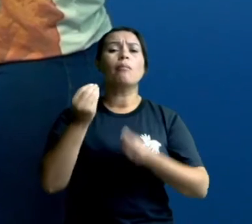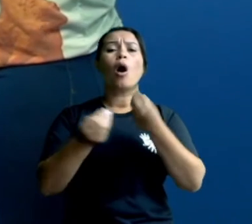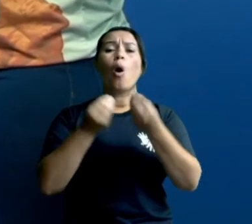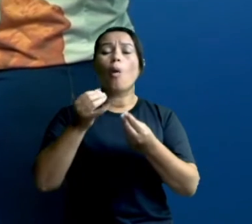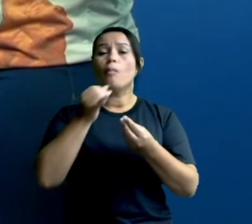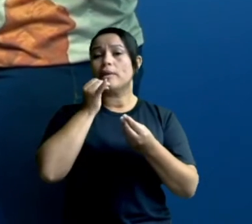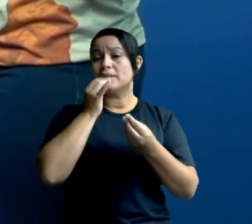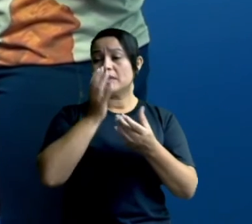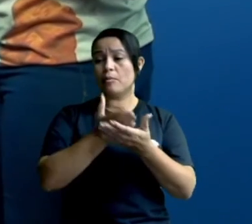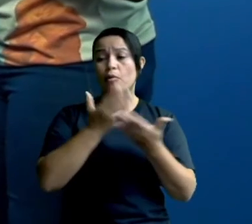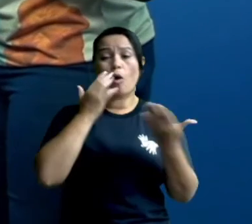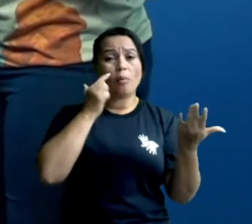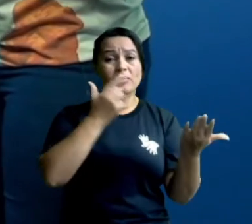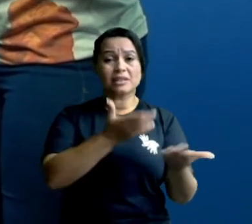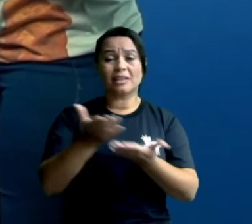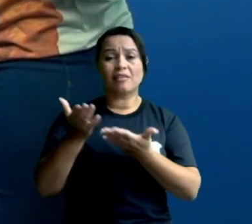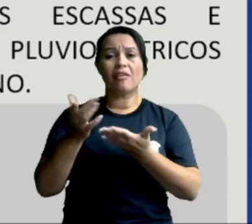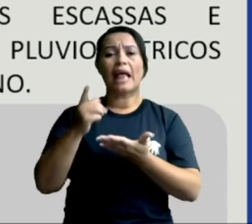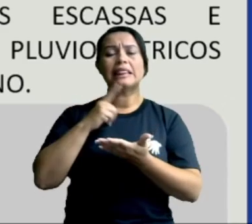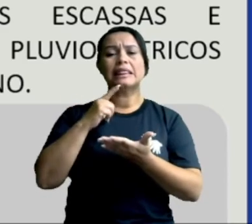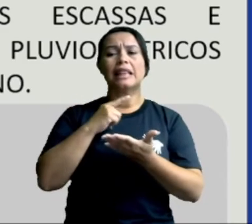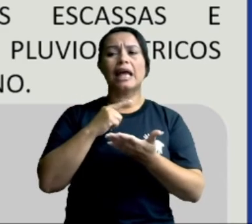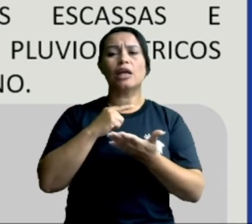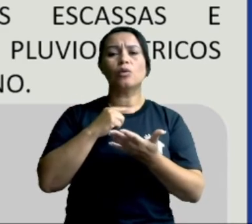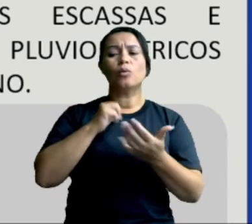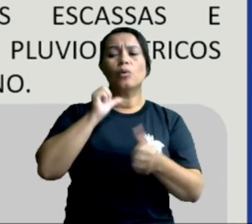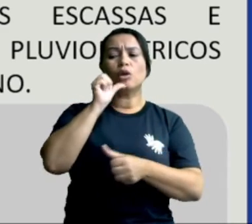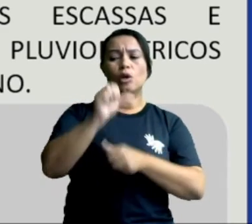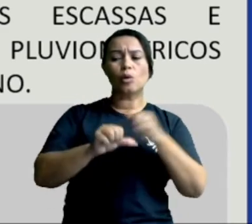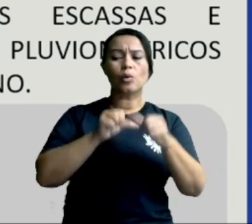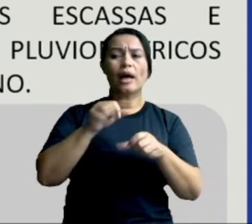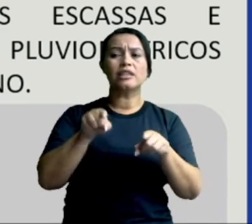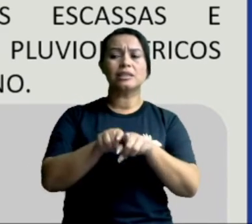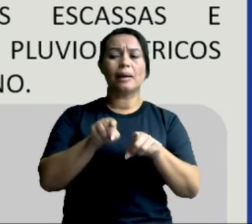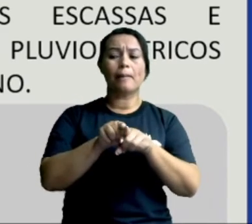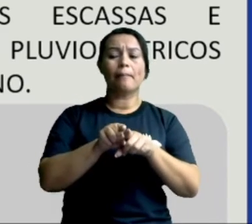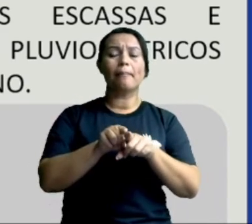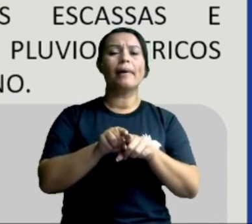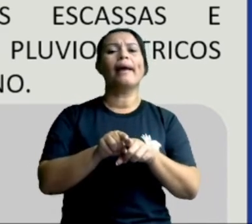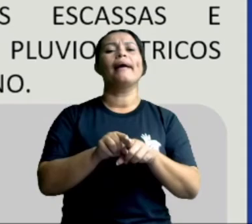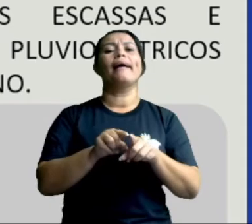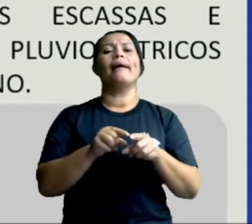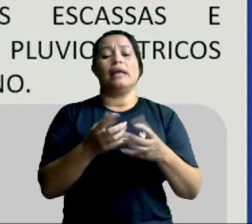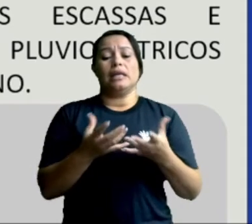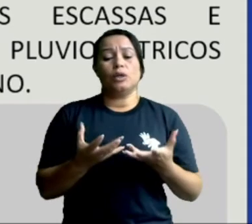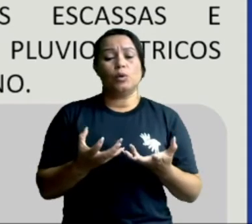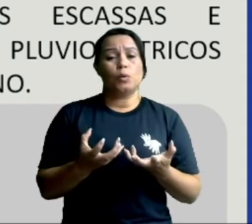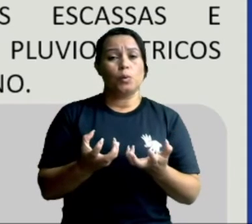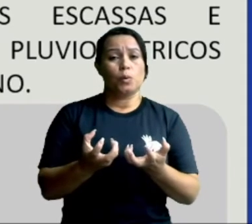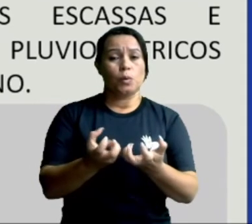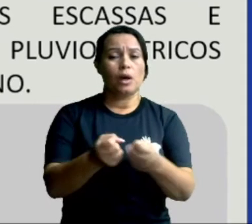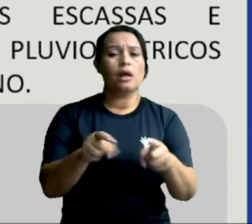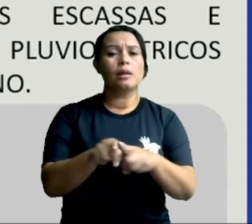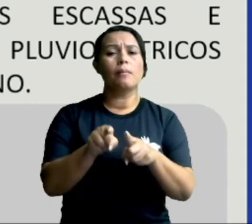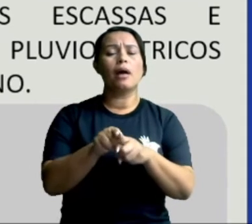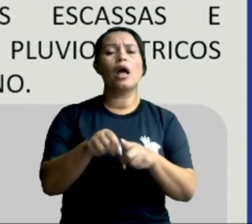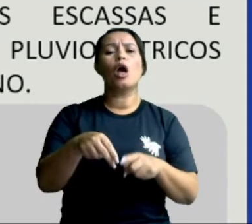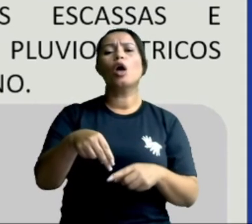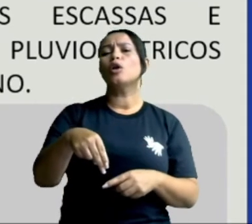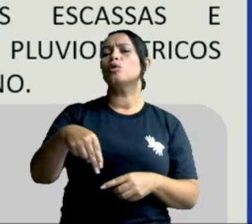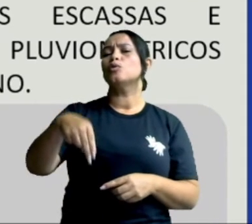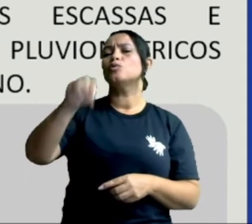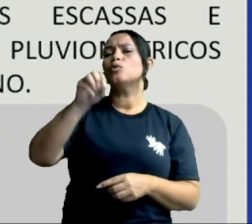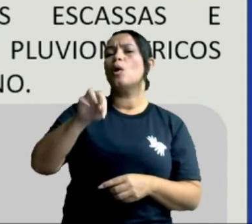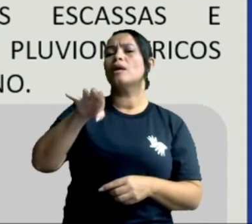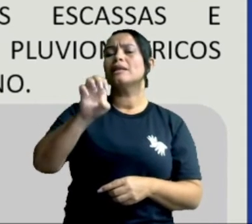e aí o presente tanto em regiões temperadas quanto em regiões tropicais como o norte